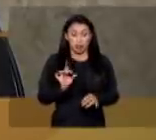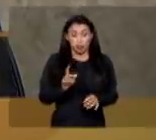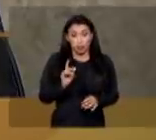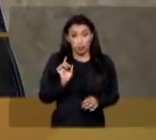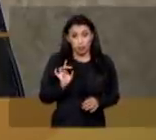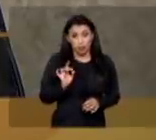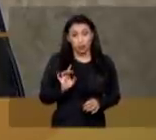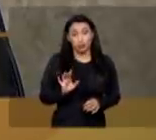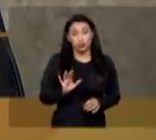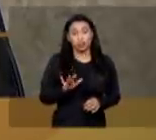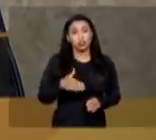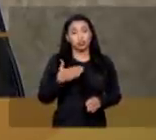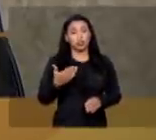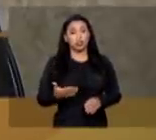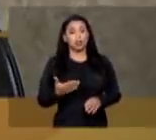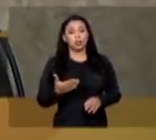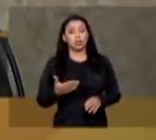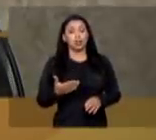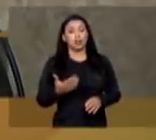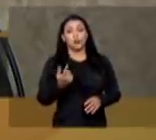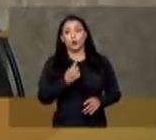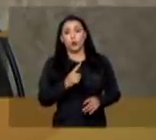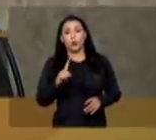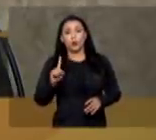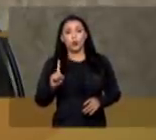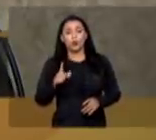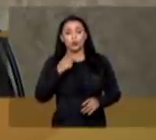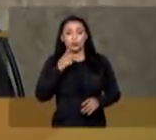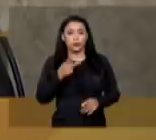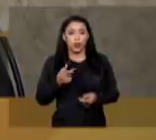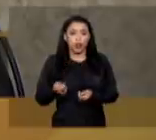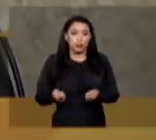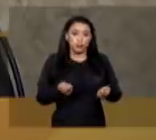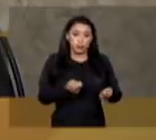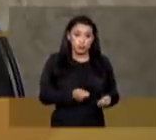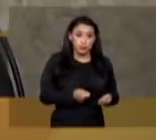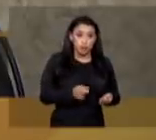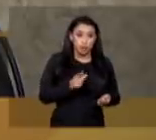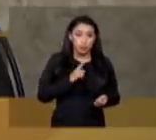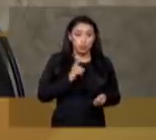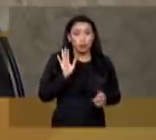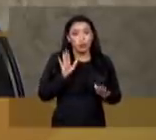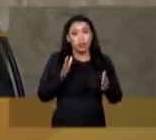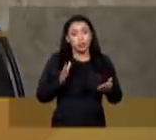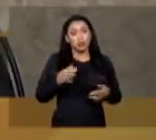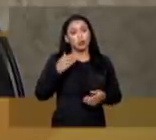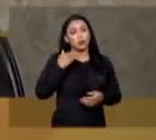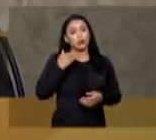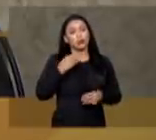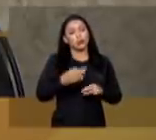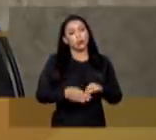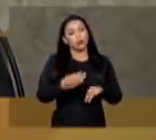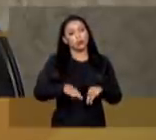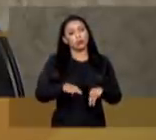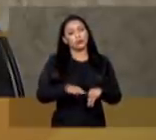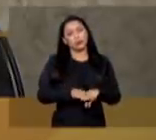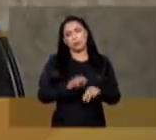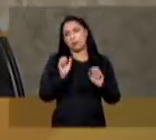agir mediante a provocação da parte, ele não pode agir de ofício. Em caso, o magistrado pode agir de